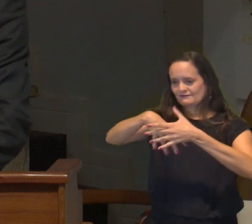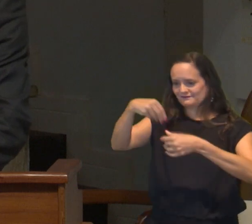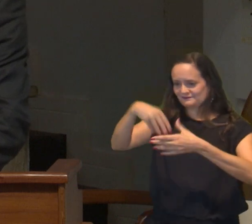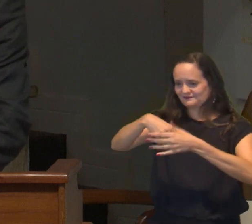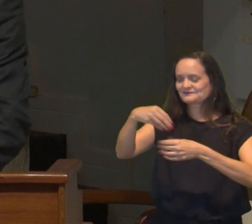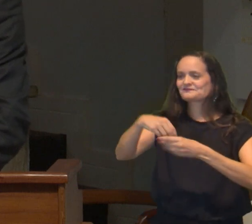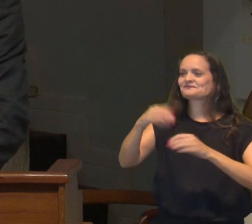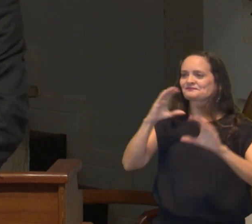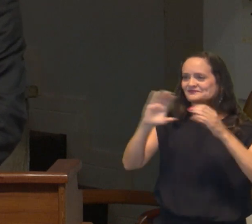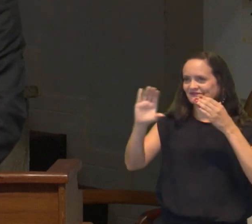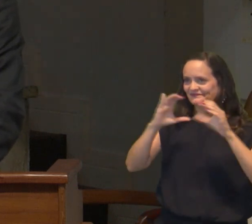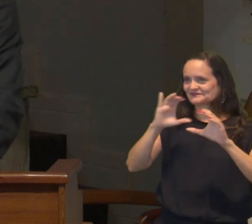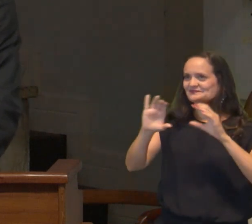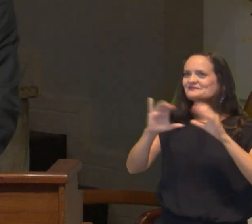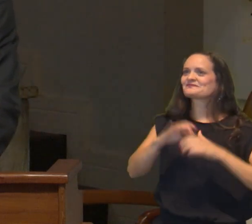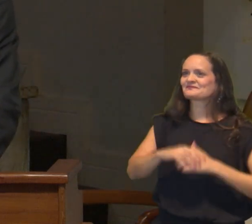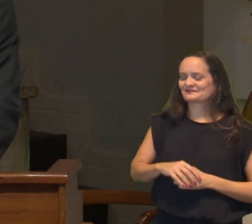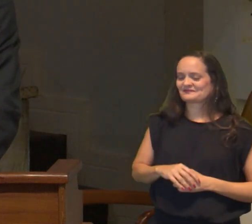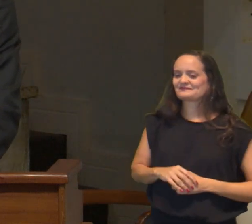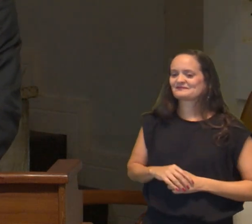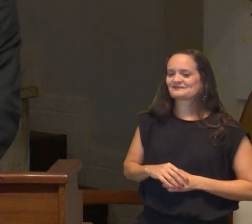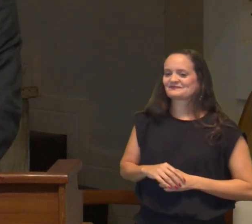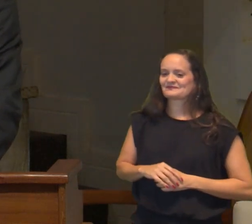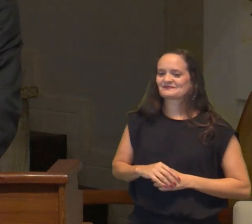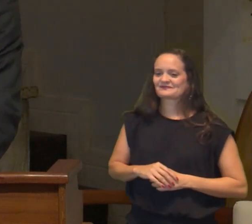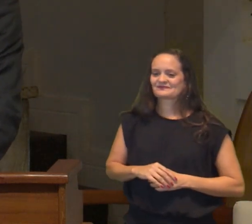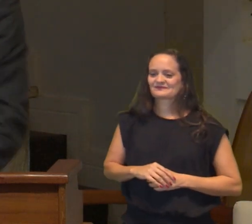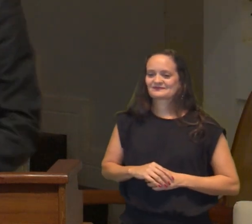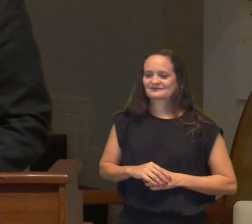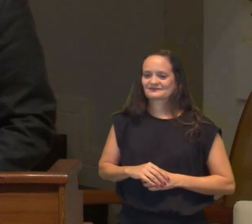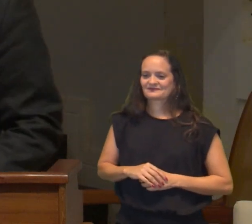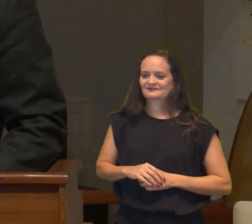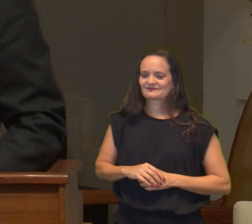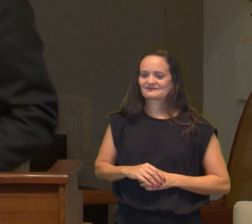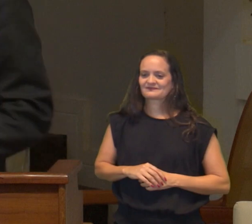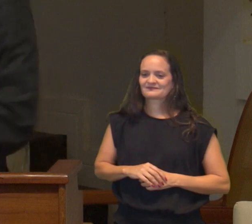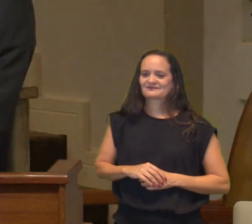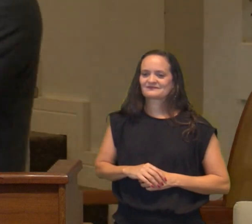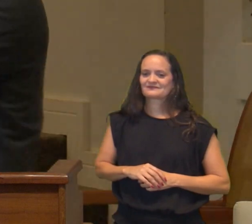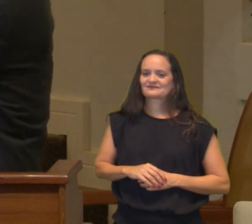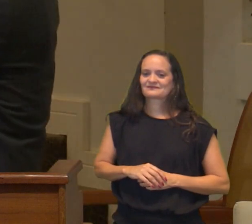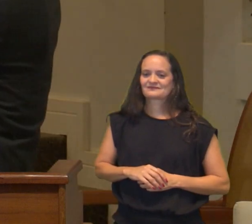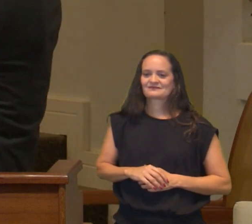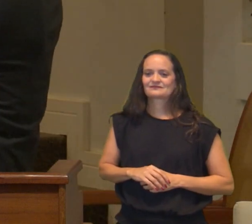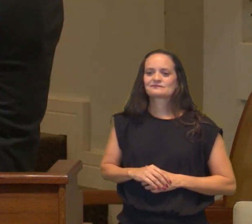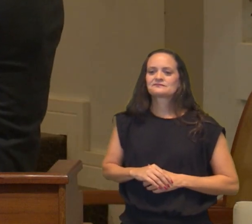logo depois estaremos ouvindo o Coral Evangélico de Brasília. Cantemos.